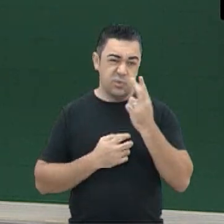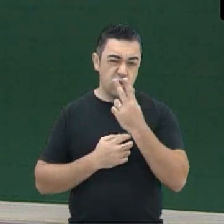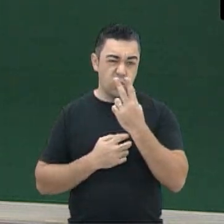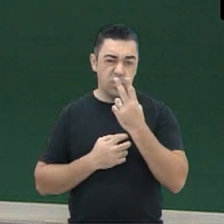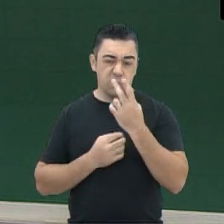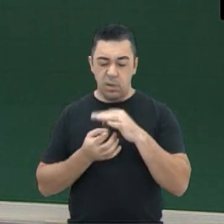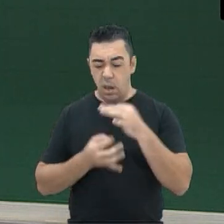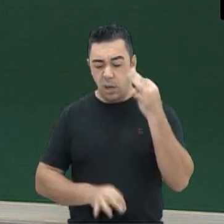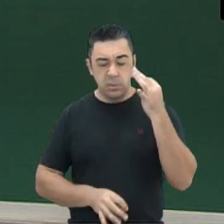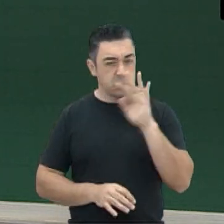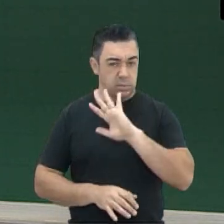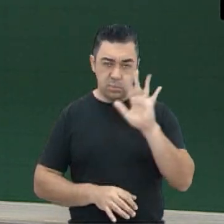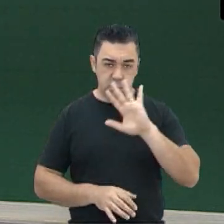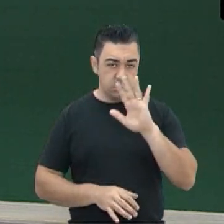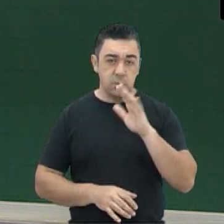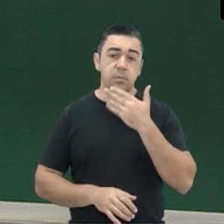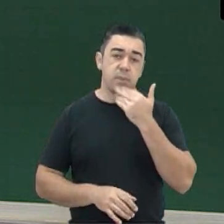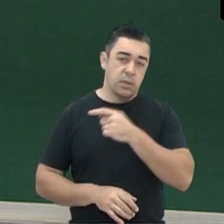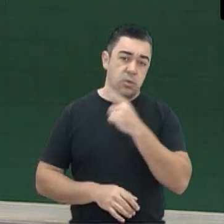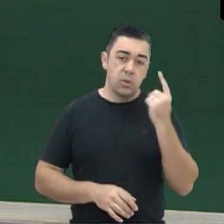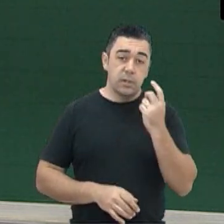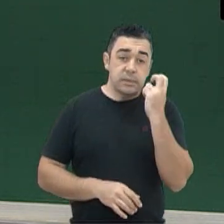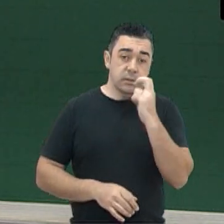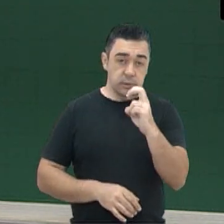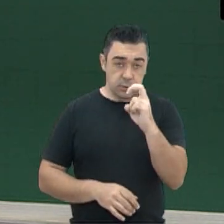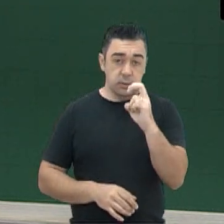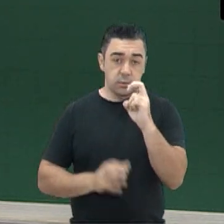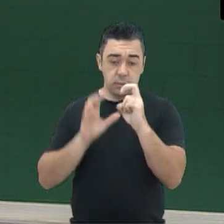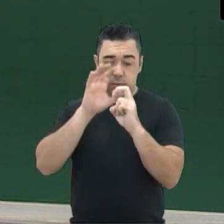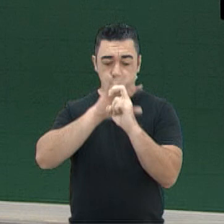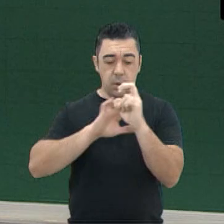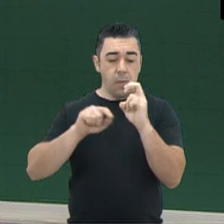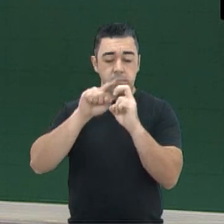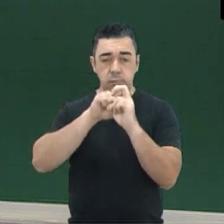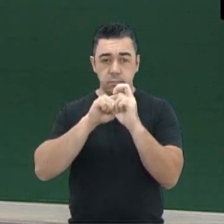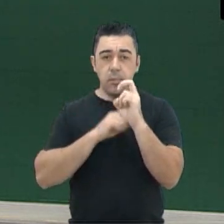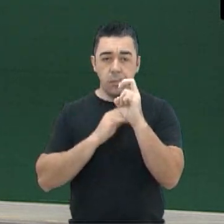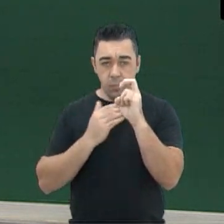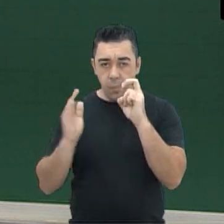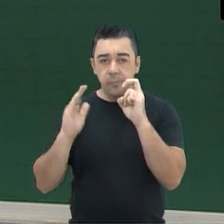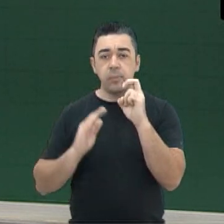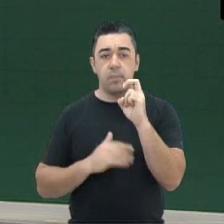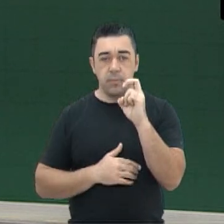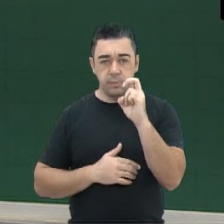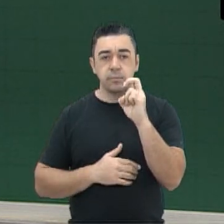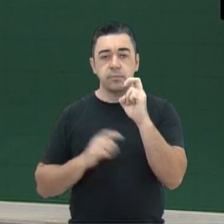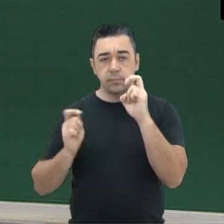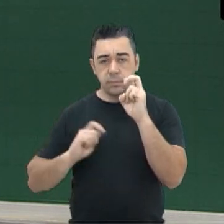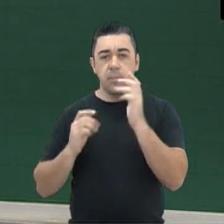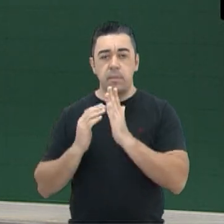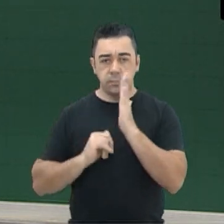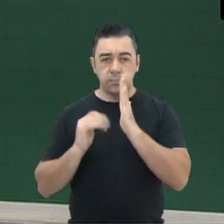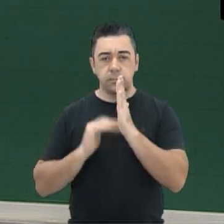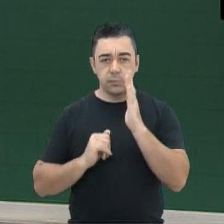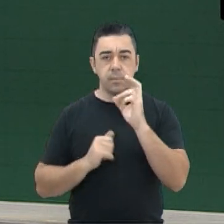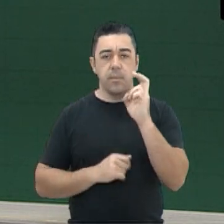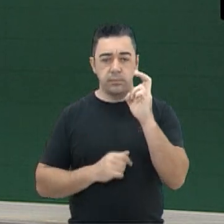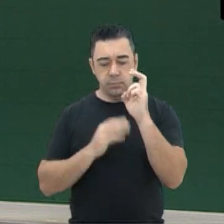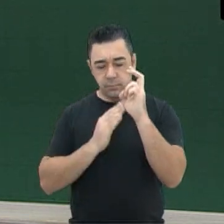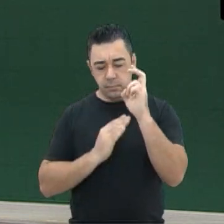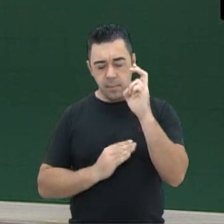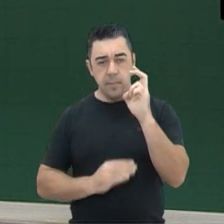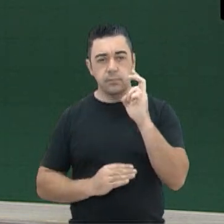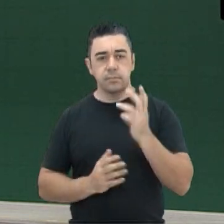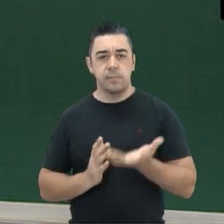ficar muito grande, tá? Se eu começar pelo 5 é o ideal. Por quê? Porque eu consigo fazer subtrações até